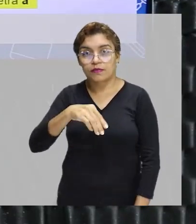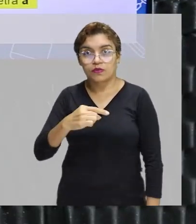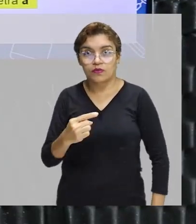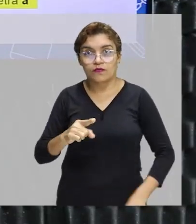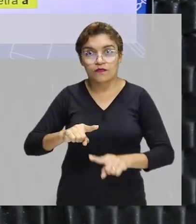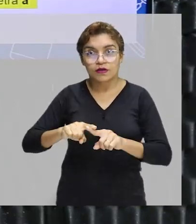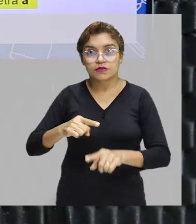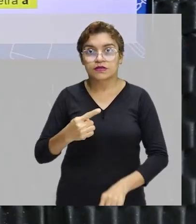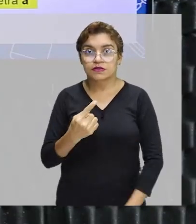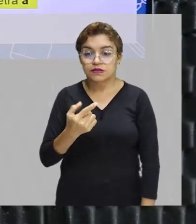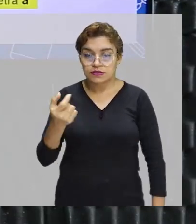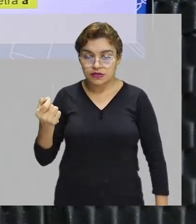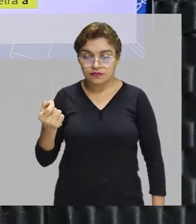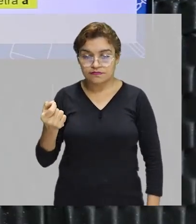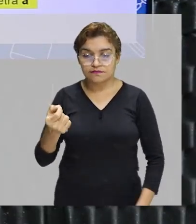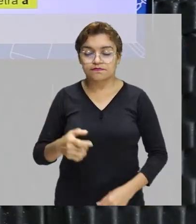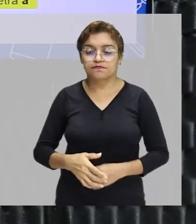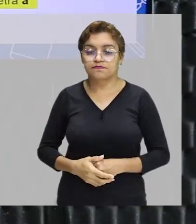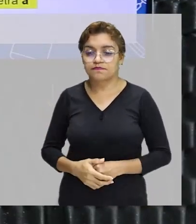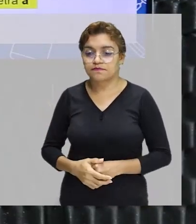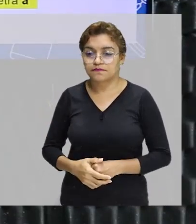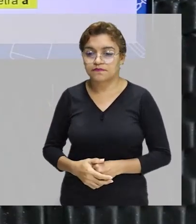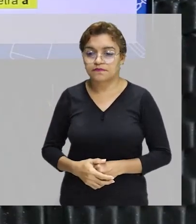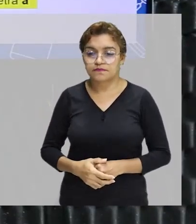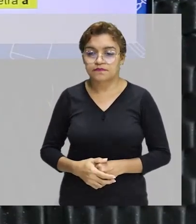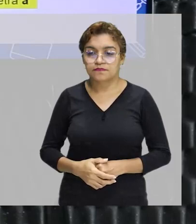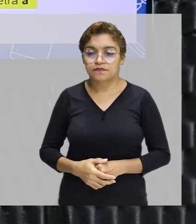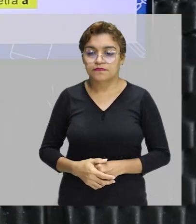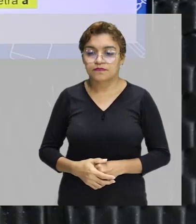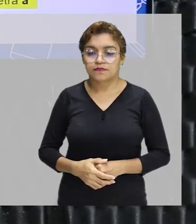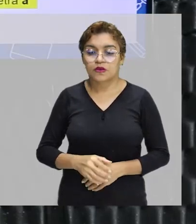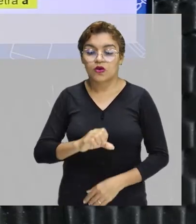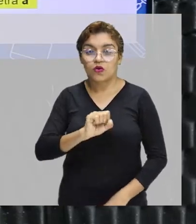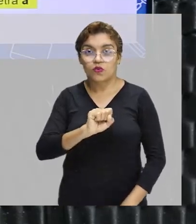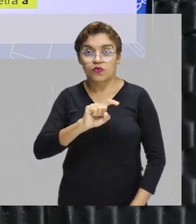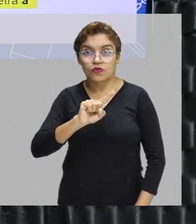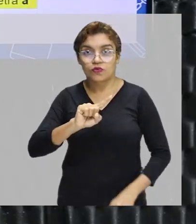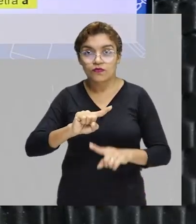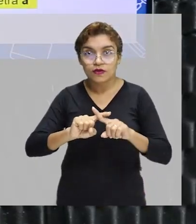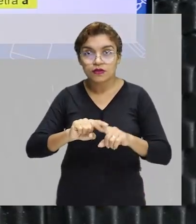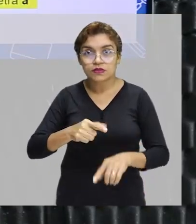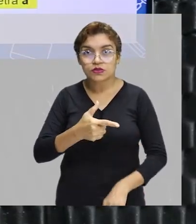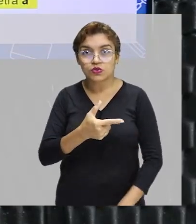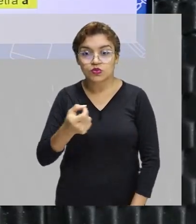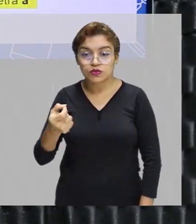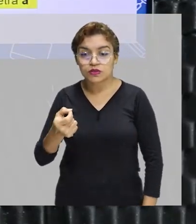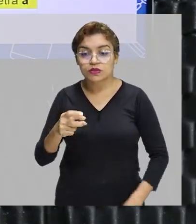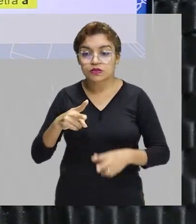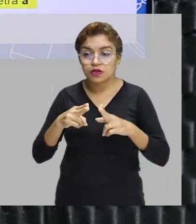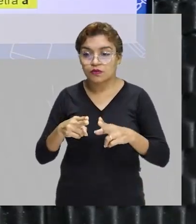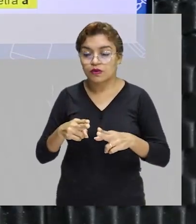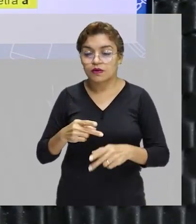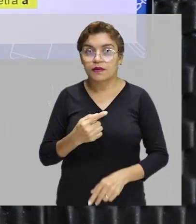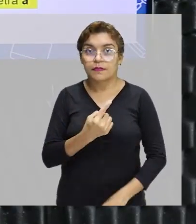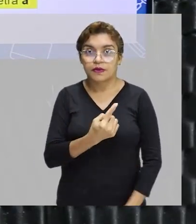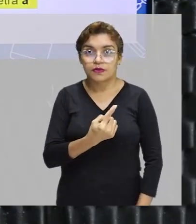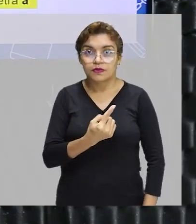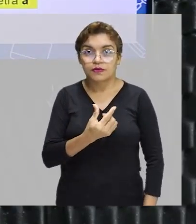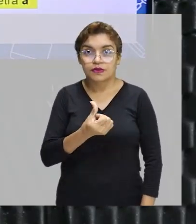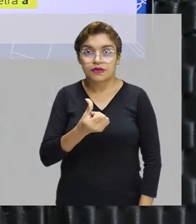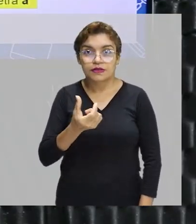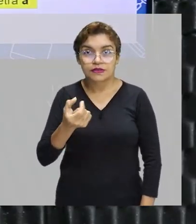do soluto vezes 100. 8 vezes 200, sabemos que vale 1.600, vai ficar